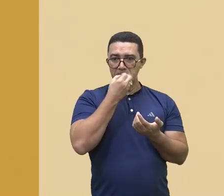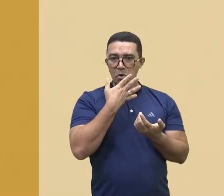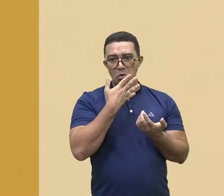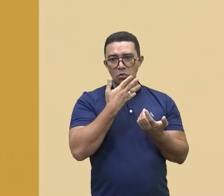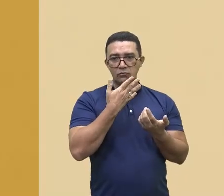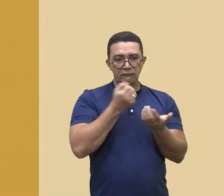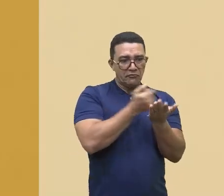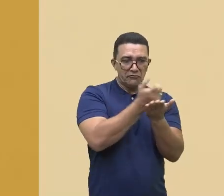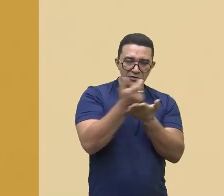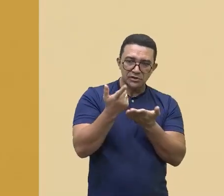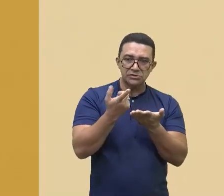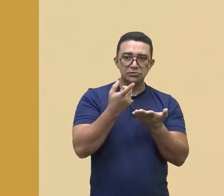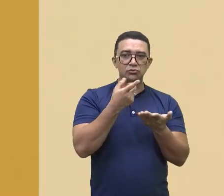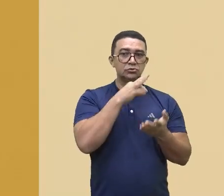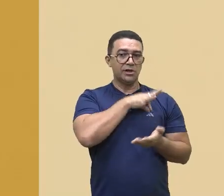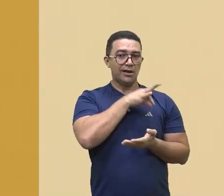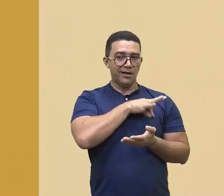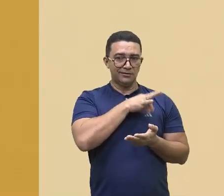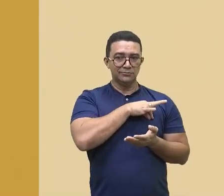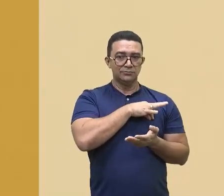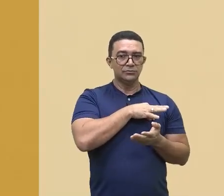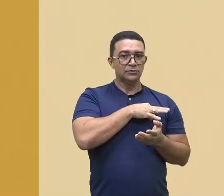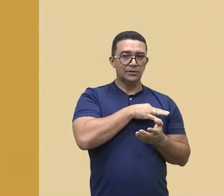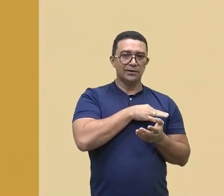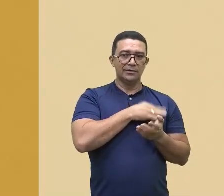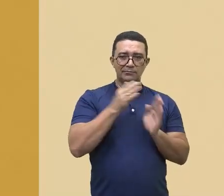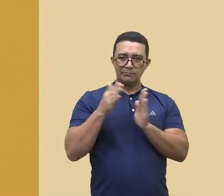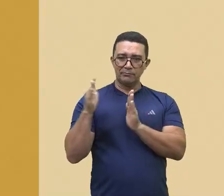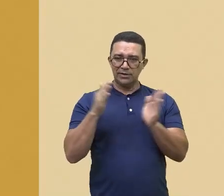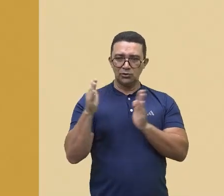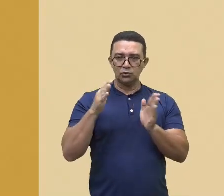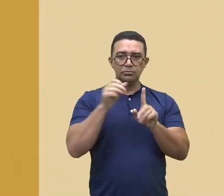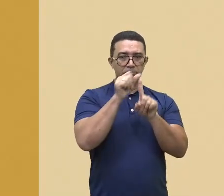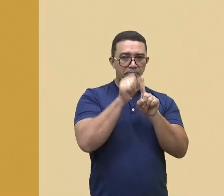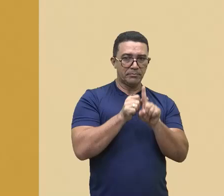você ganha líquido ali no mês. Isso vai ser muito